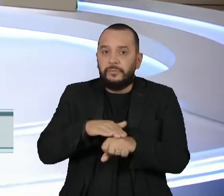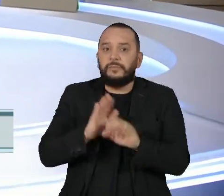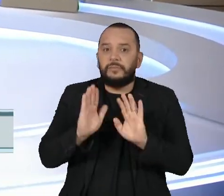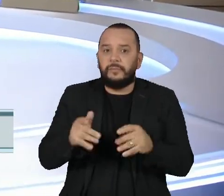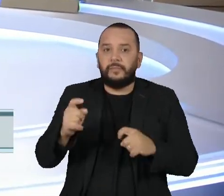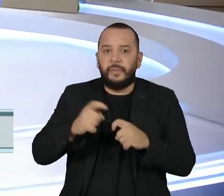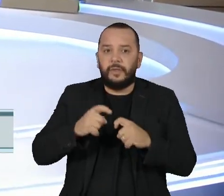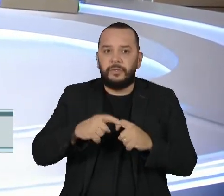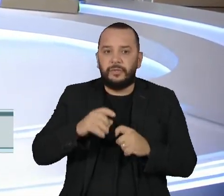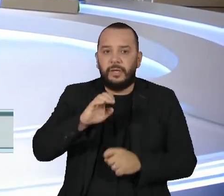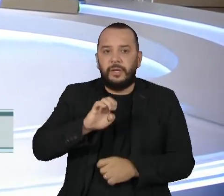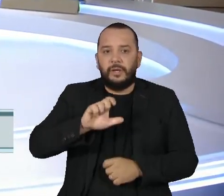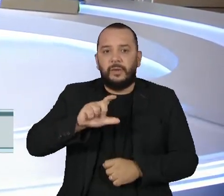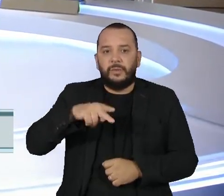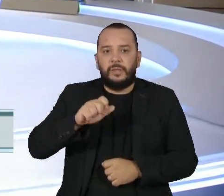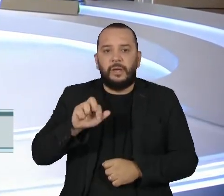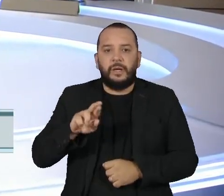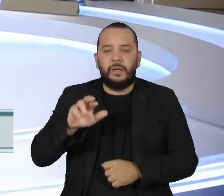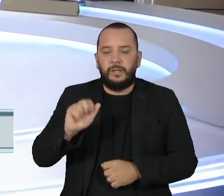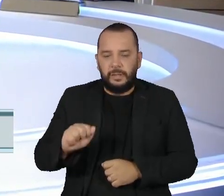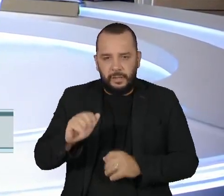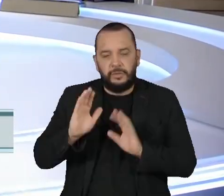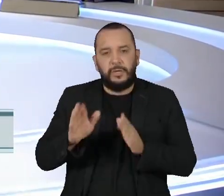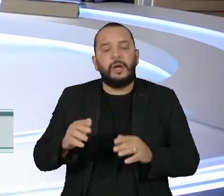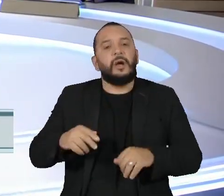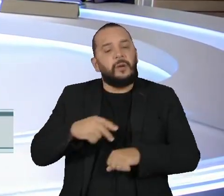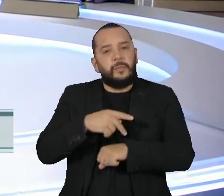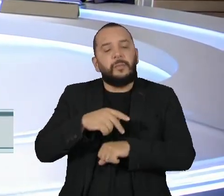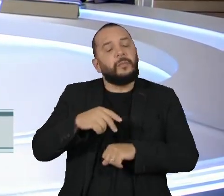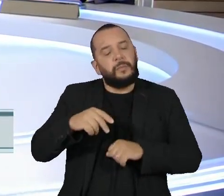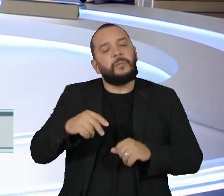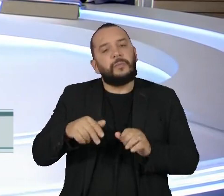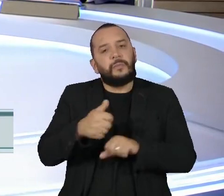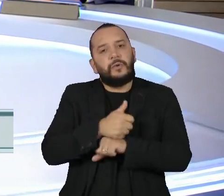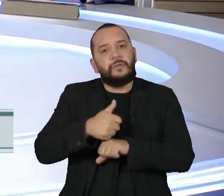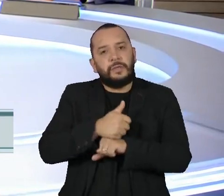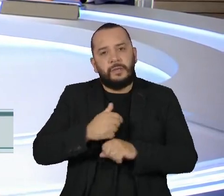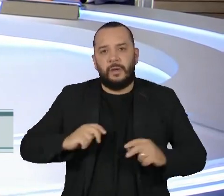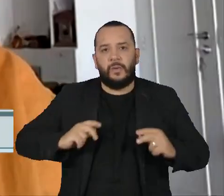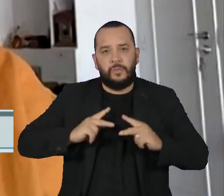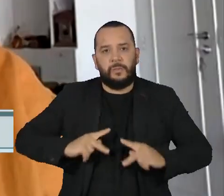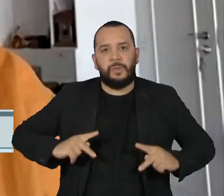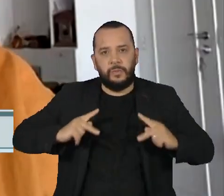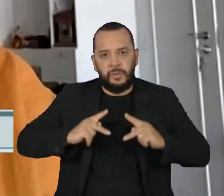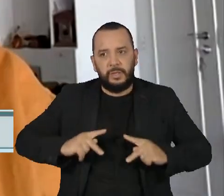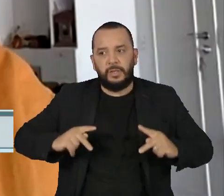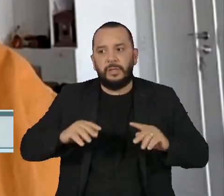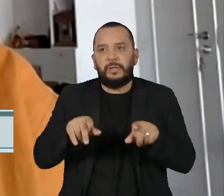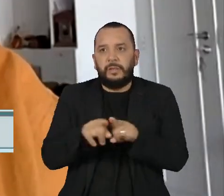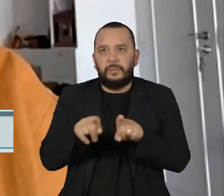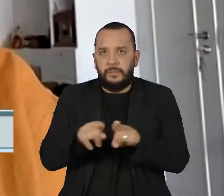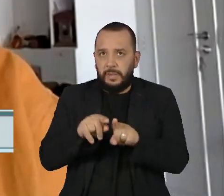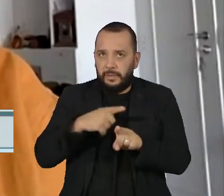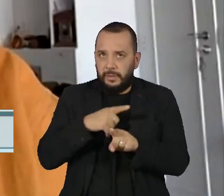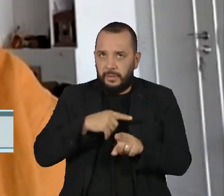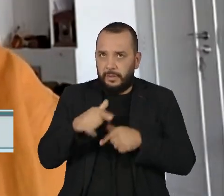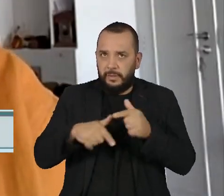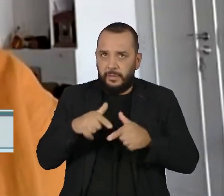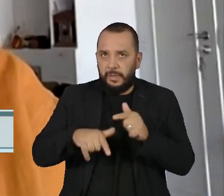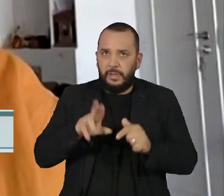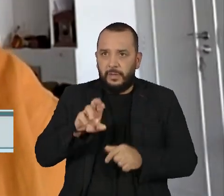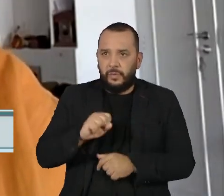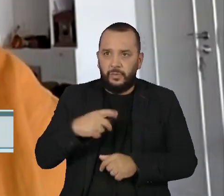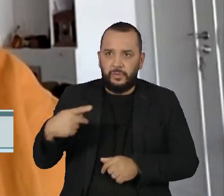Negri, pneumologista do Hospital Sírio-Libanês e professora da Faculdade de Medicina da USP. O fator mais importante é que